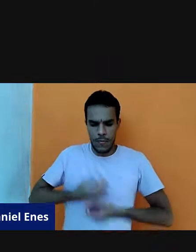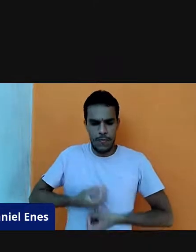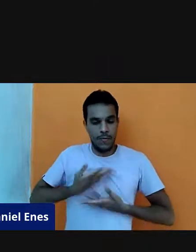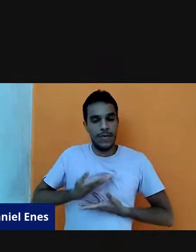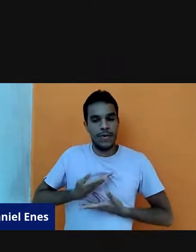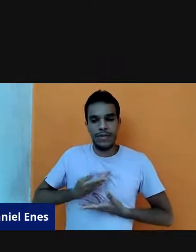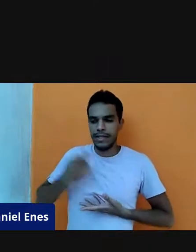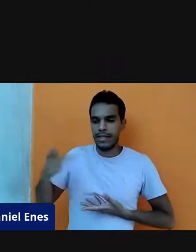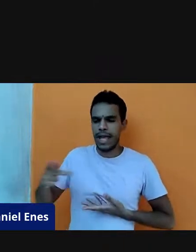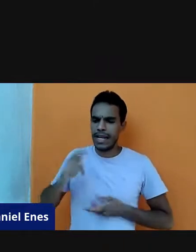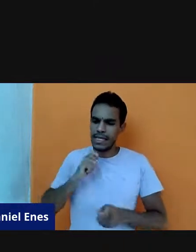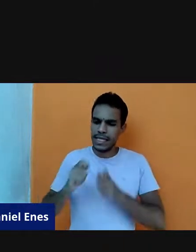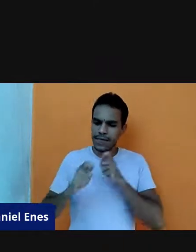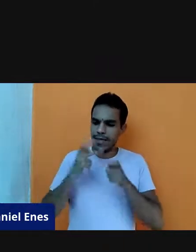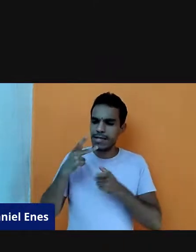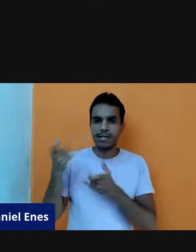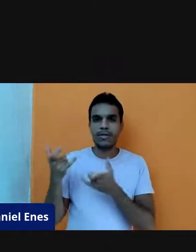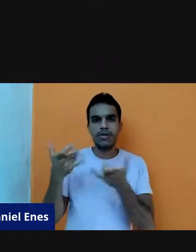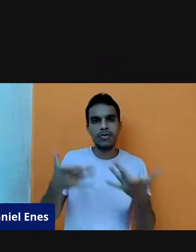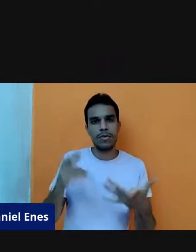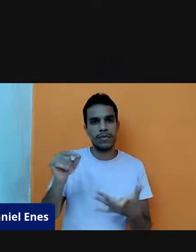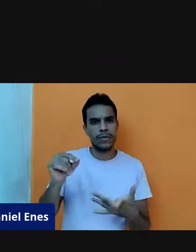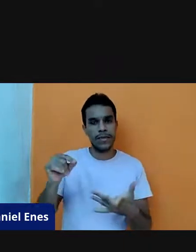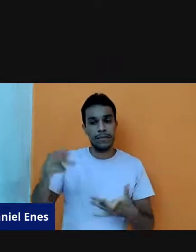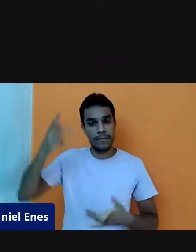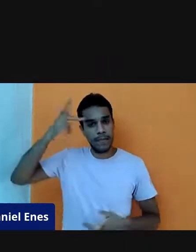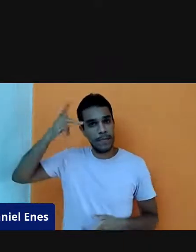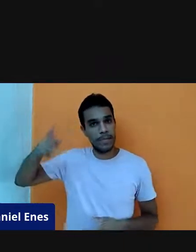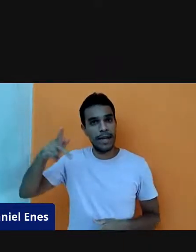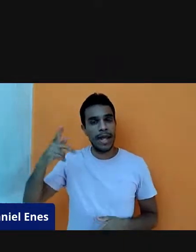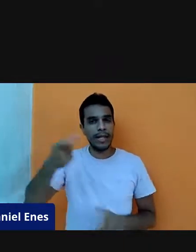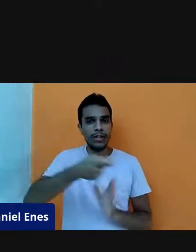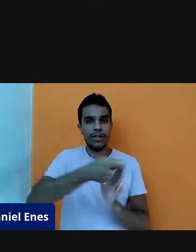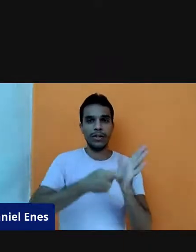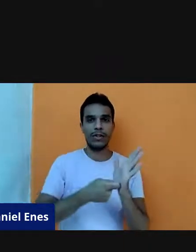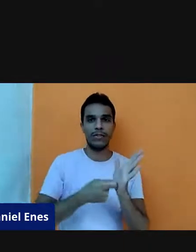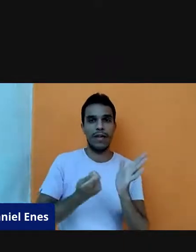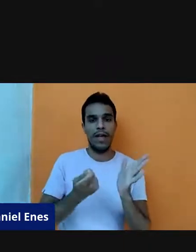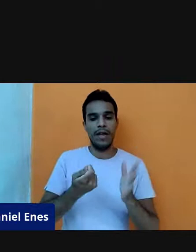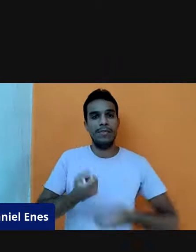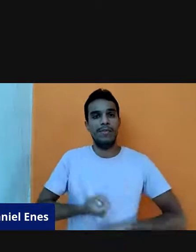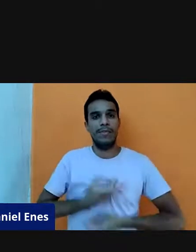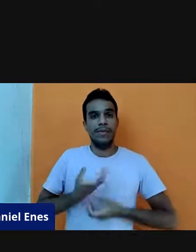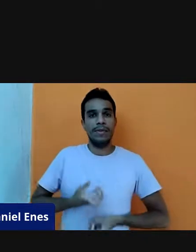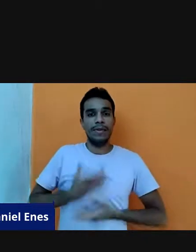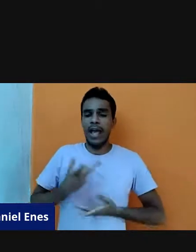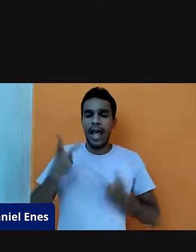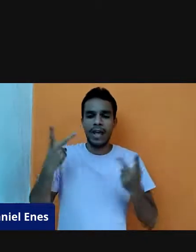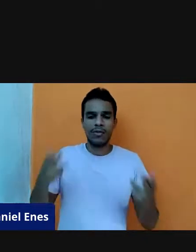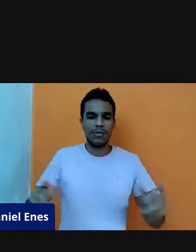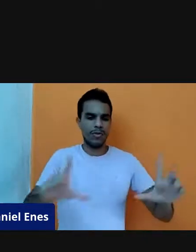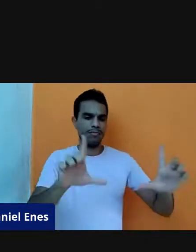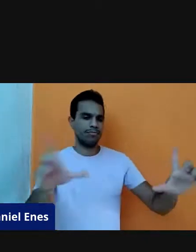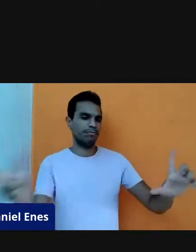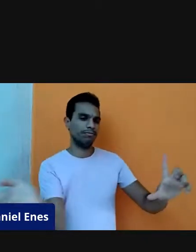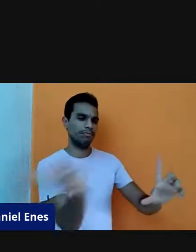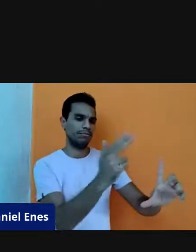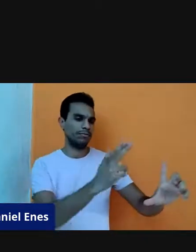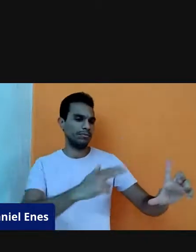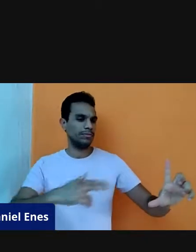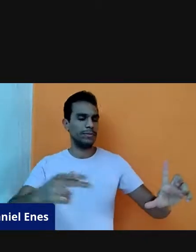suas entrevistas que, para ele, escrever poesia era como pintar um quadro. Né? Ele precisava